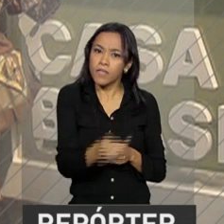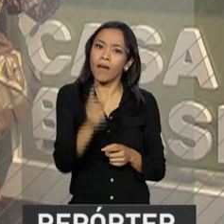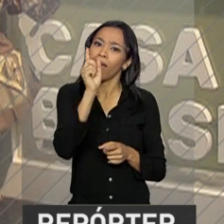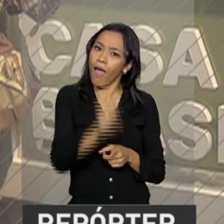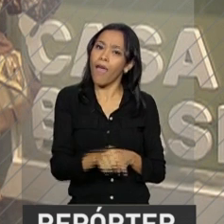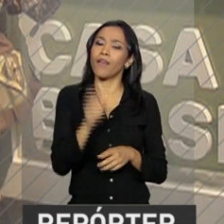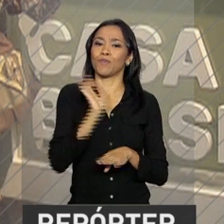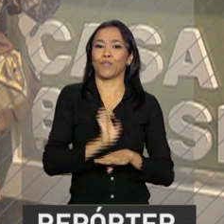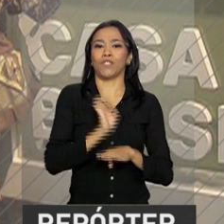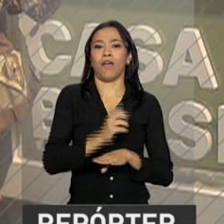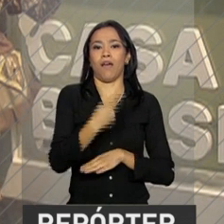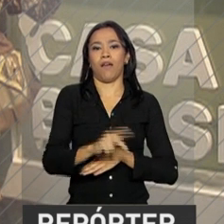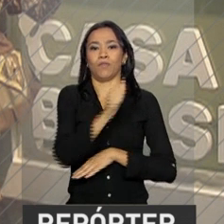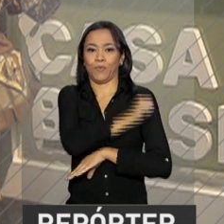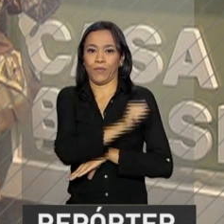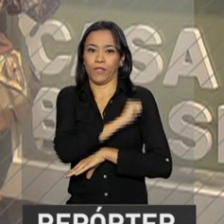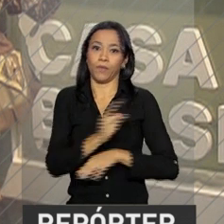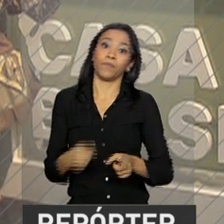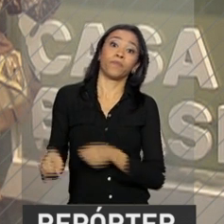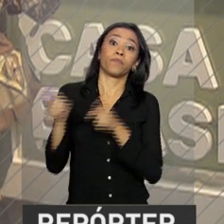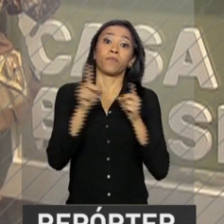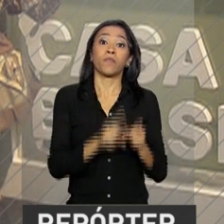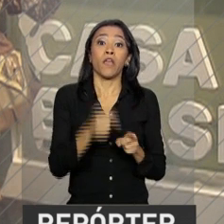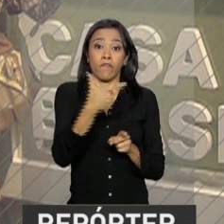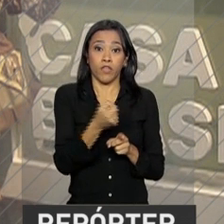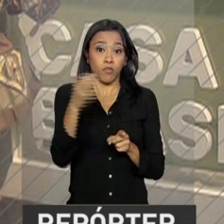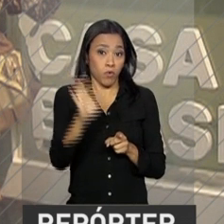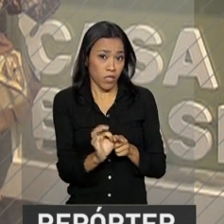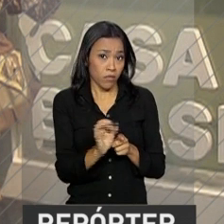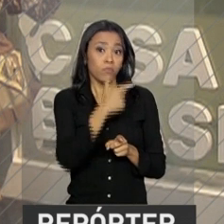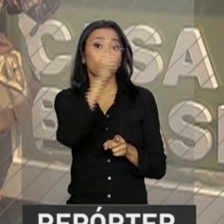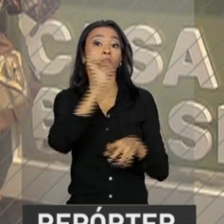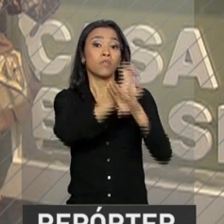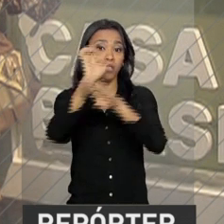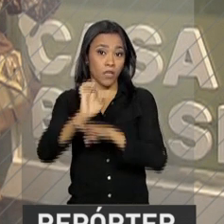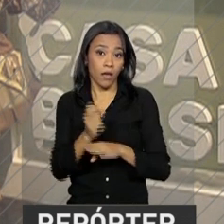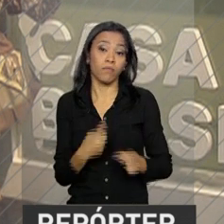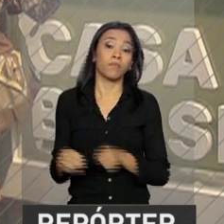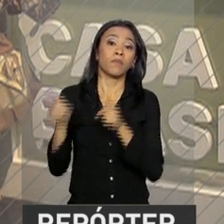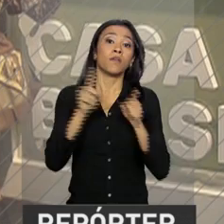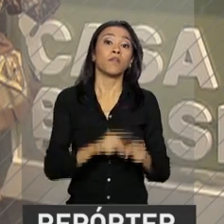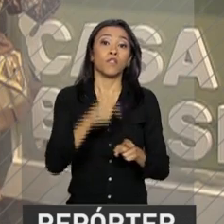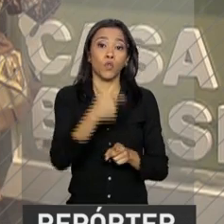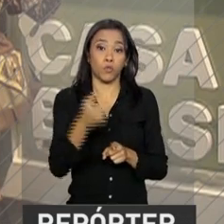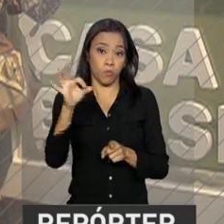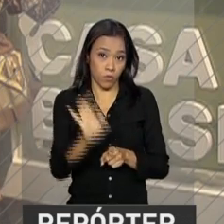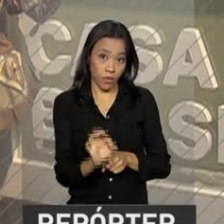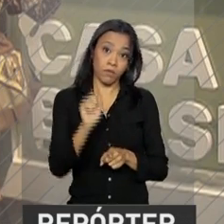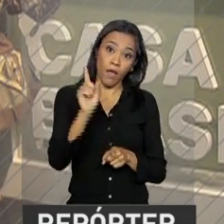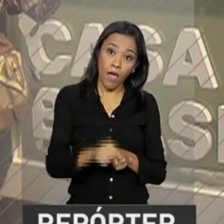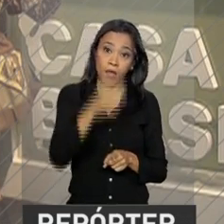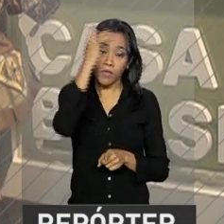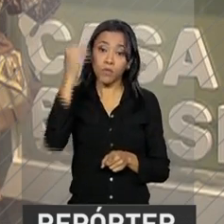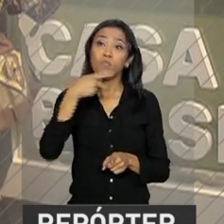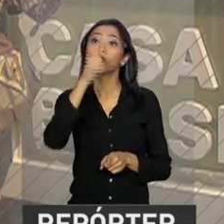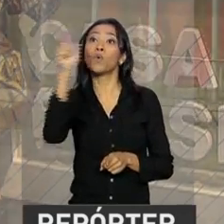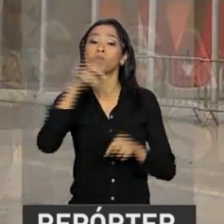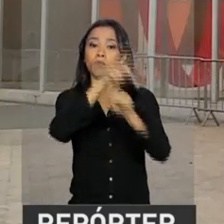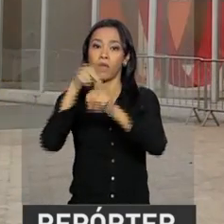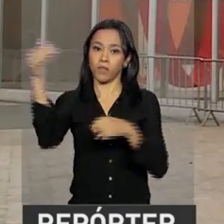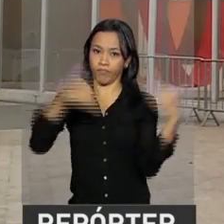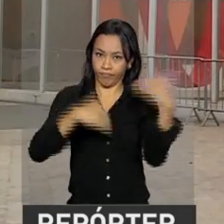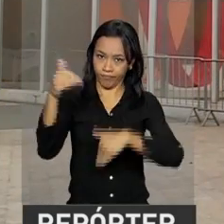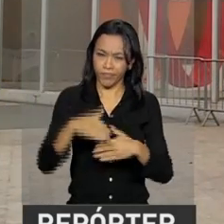Air o estado do Rio de Janeiro Vinte por cento de outros estados e dois por cento eram extrangeiros